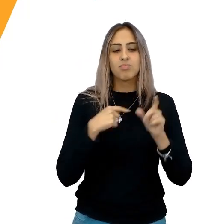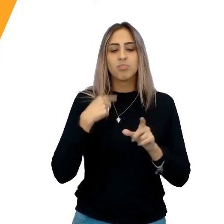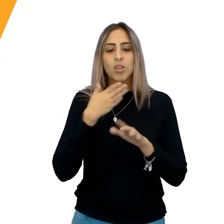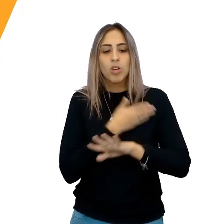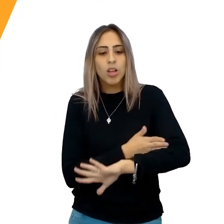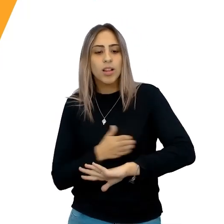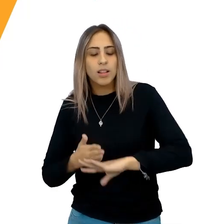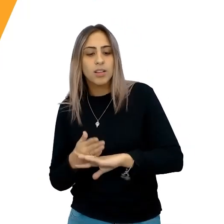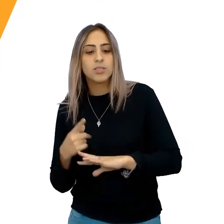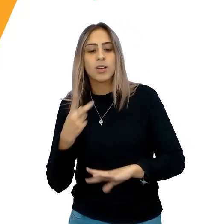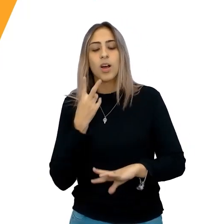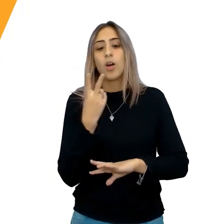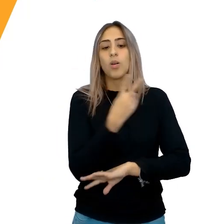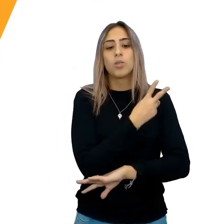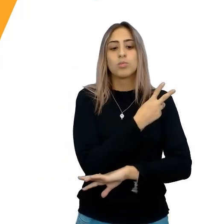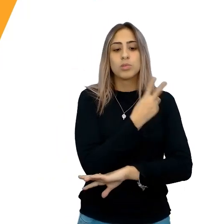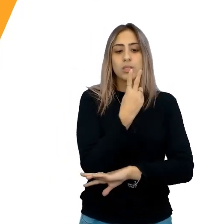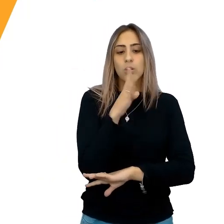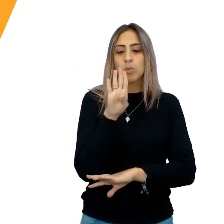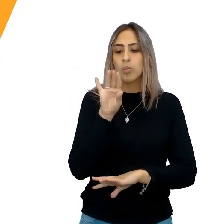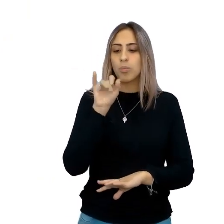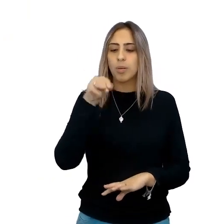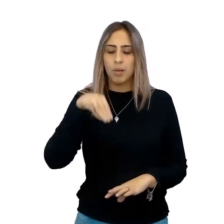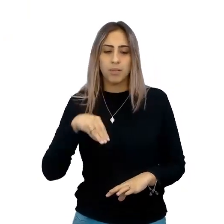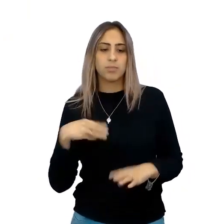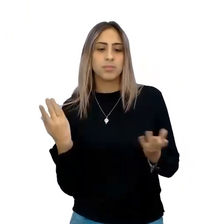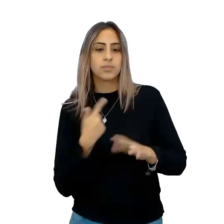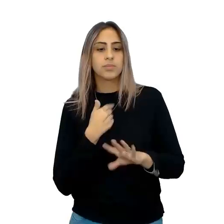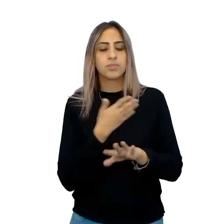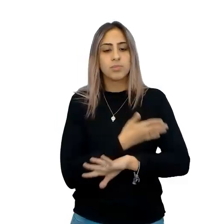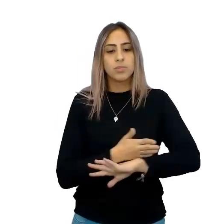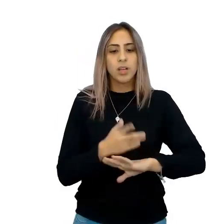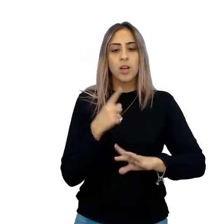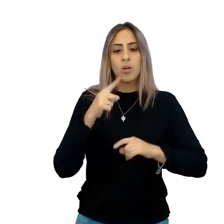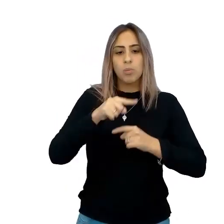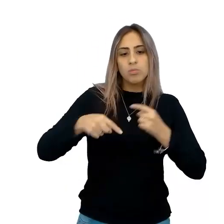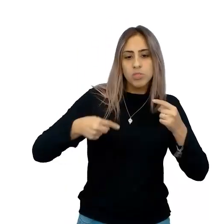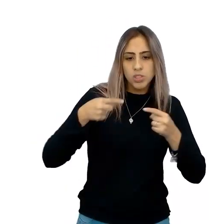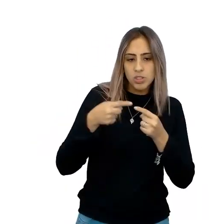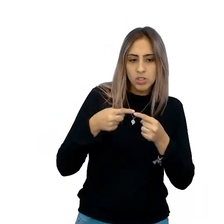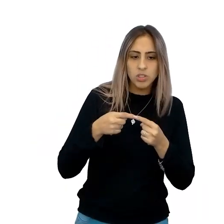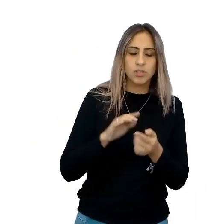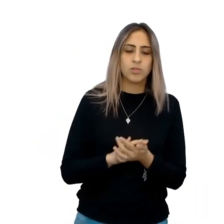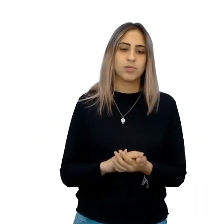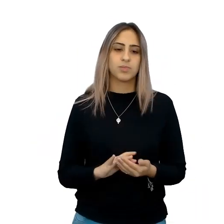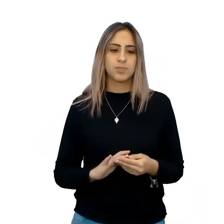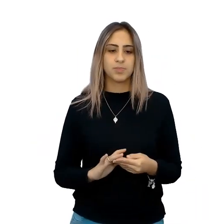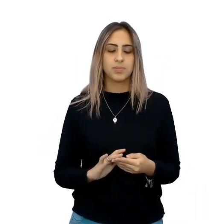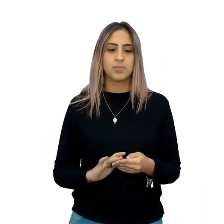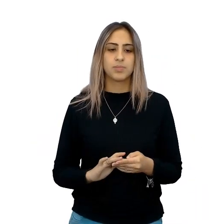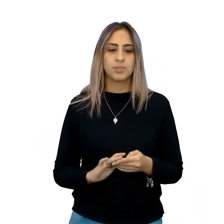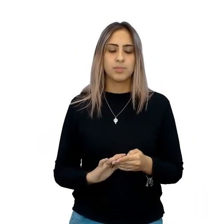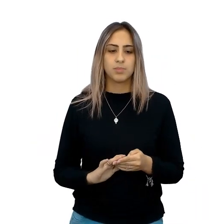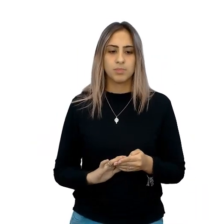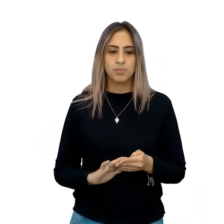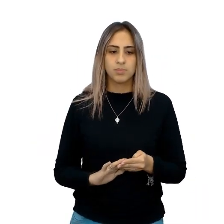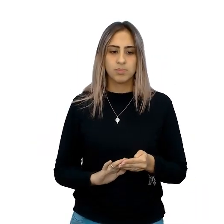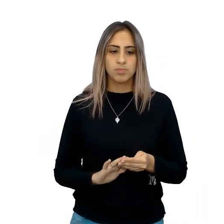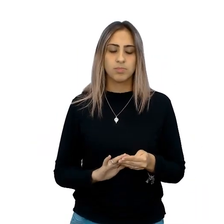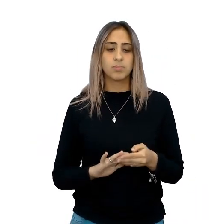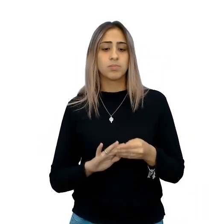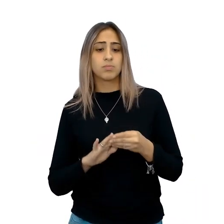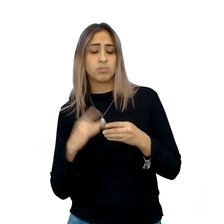início aí ao segundo bimestre. Vamos começar com os objetivos. Apresentar, né? Iremos